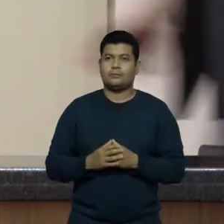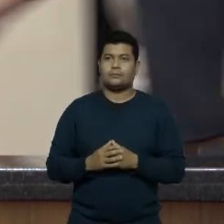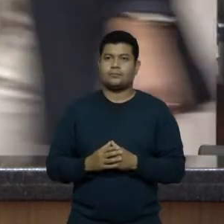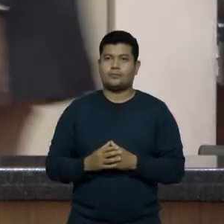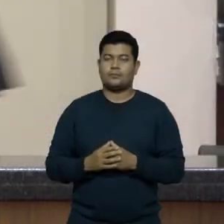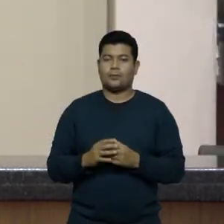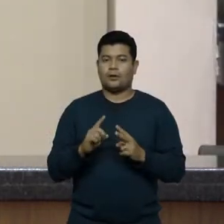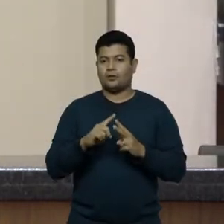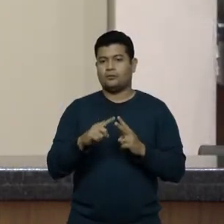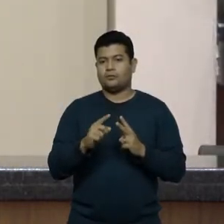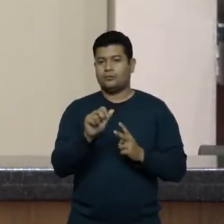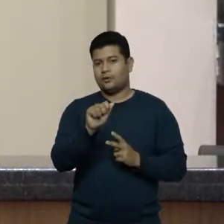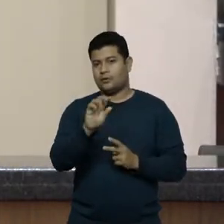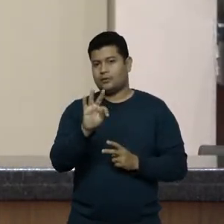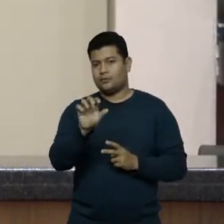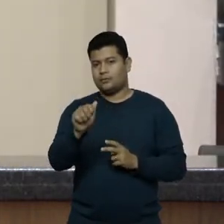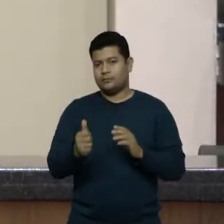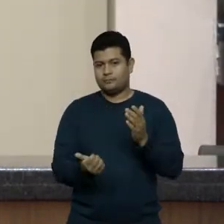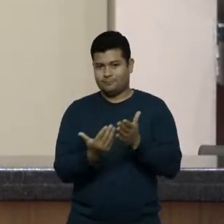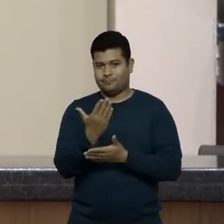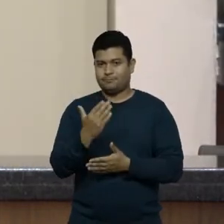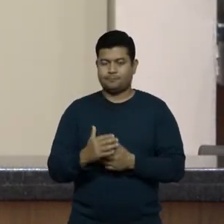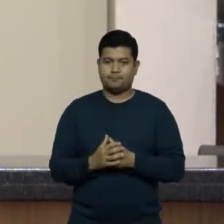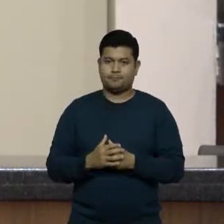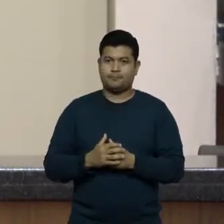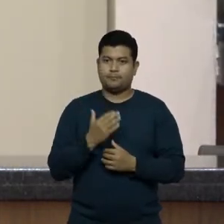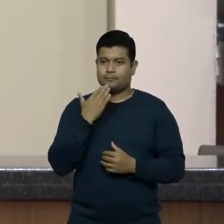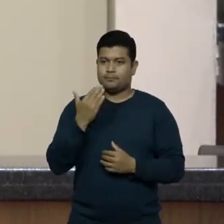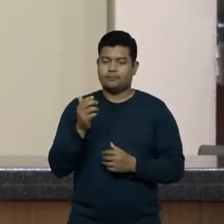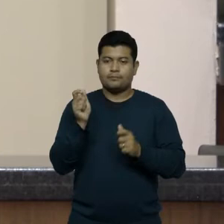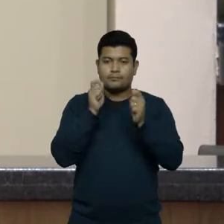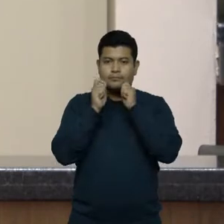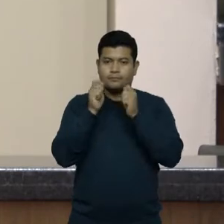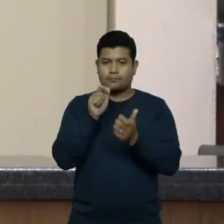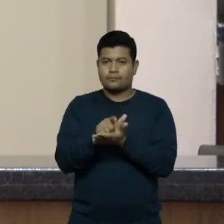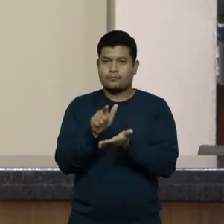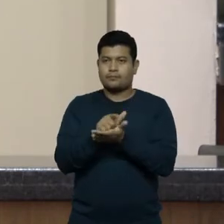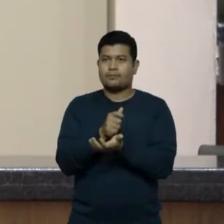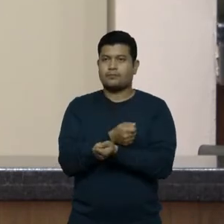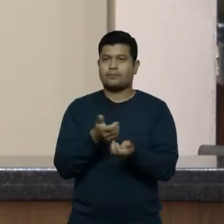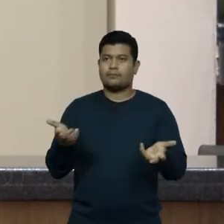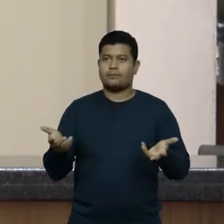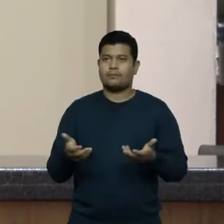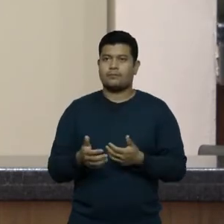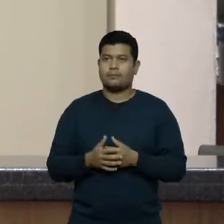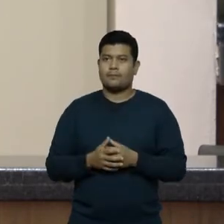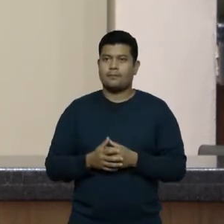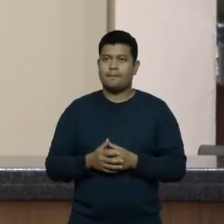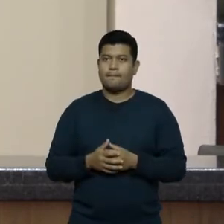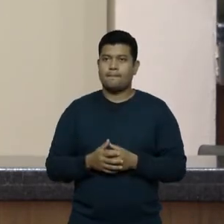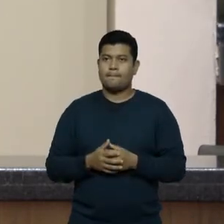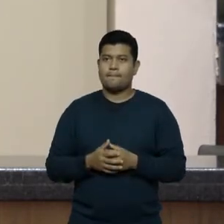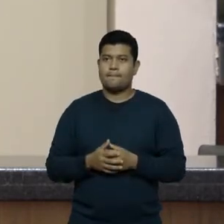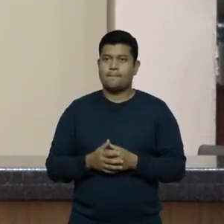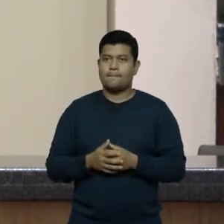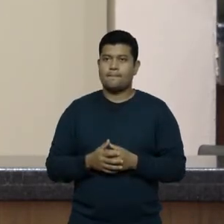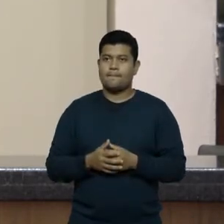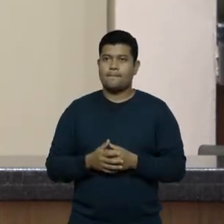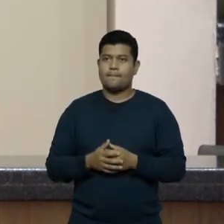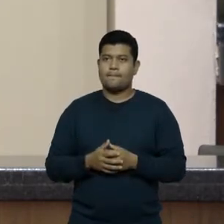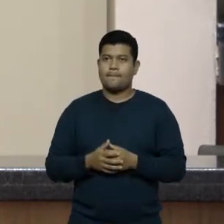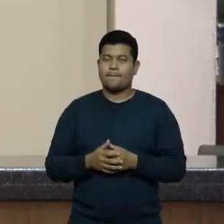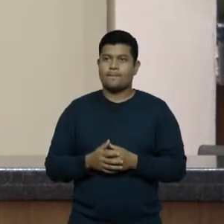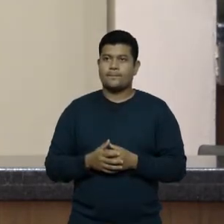as atas por aprovar solicito assessoria que proceda a 12 pedir